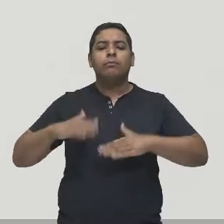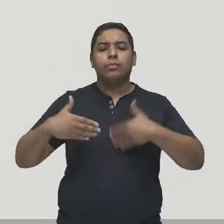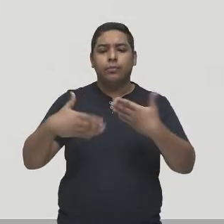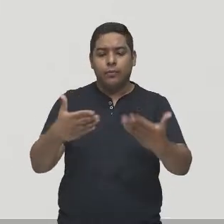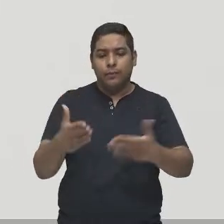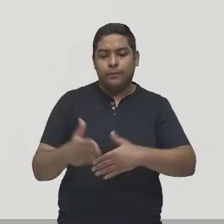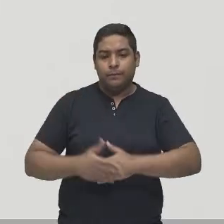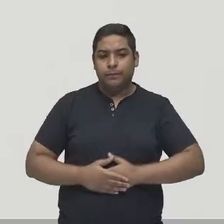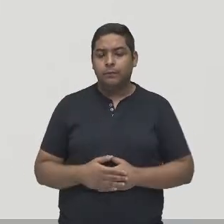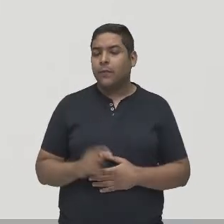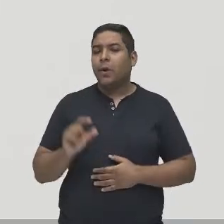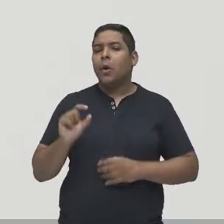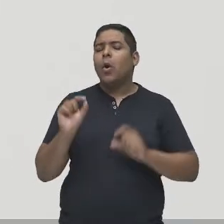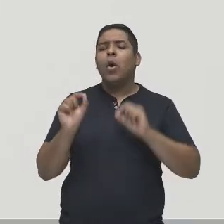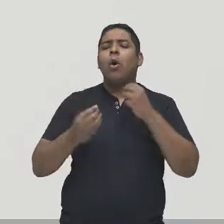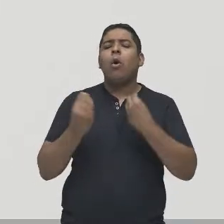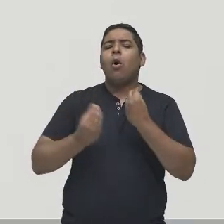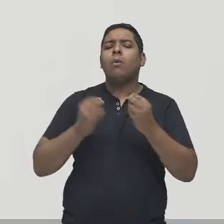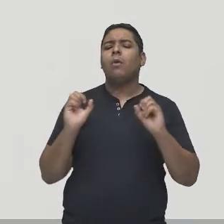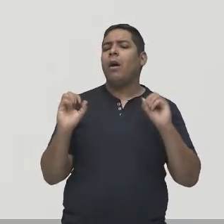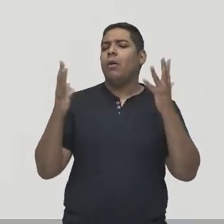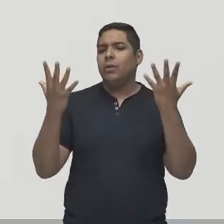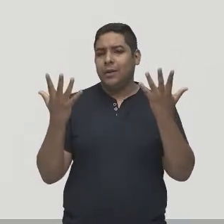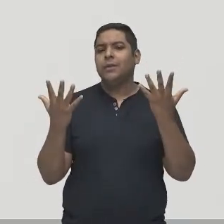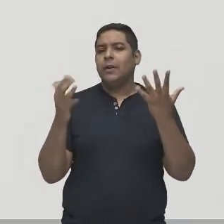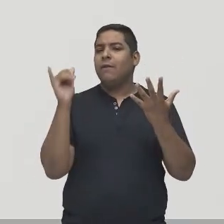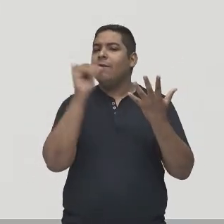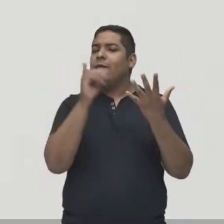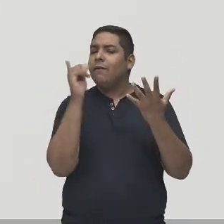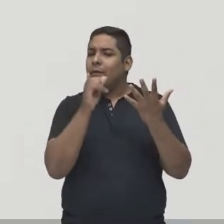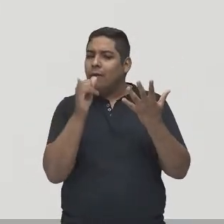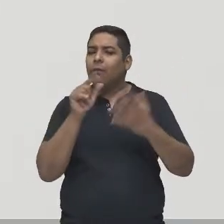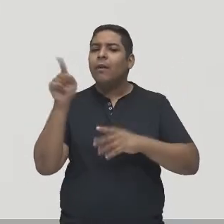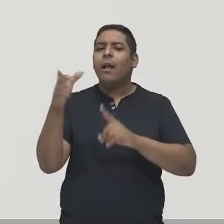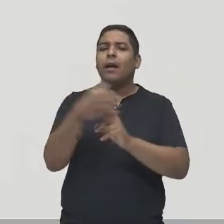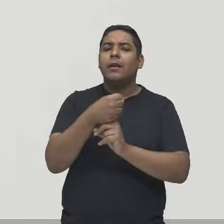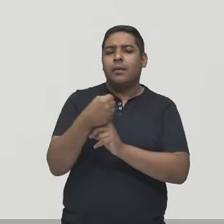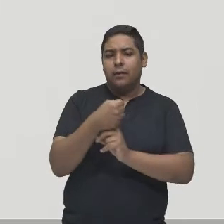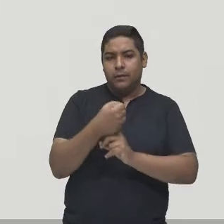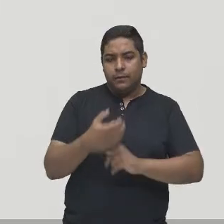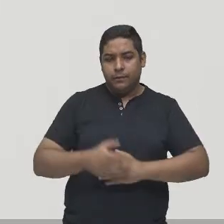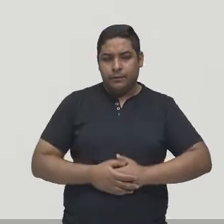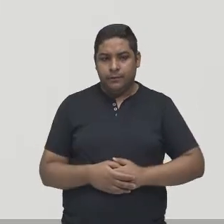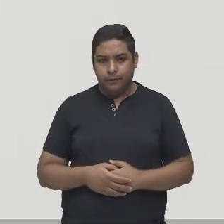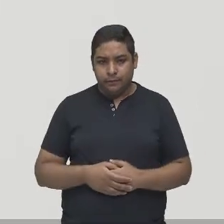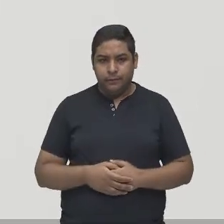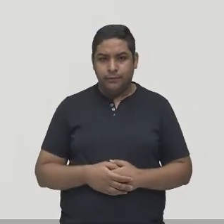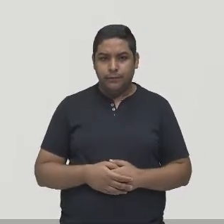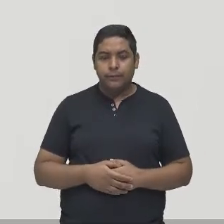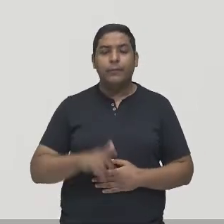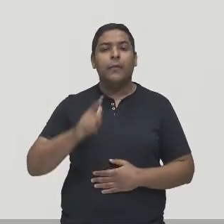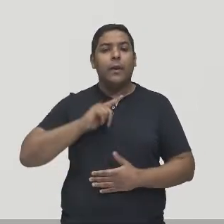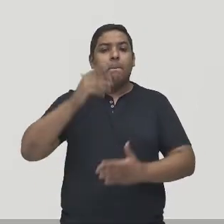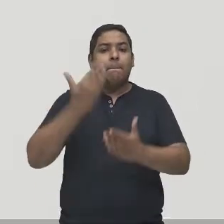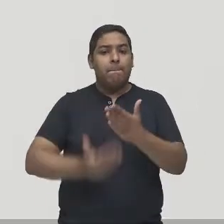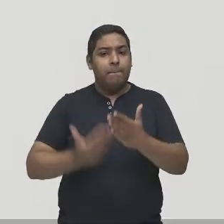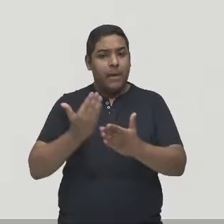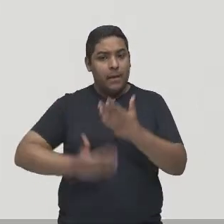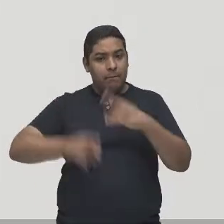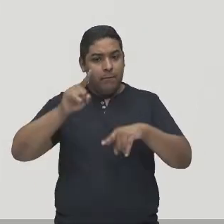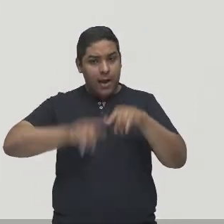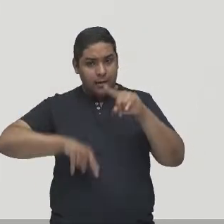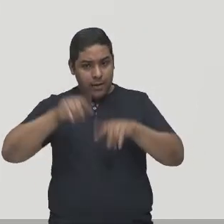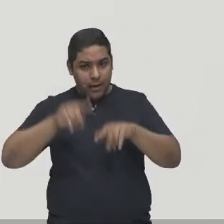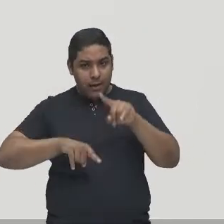vai acontecer esse fascismo italiano? Como é que ele vai ascender? Foi impulsionado pelas perdas materiais e humanas da Primeira